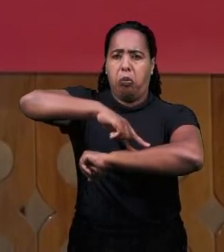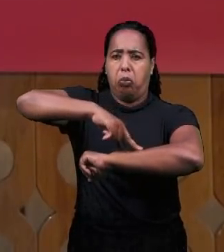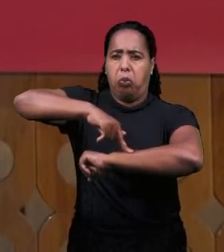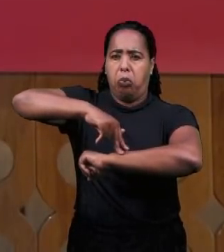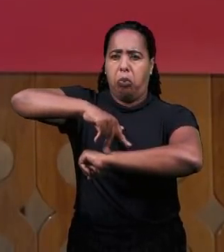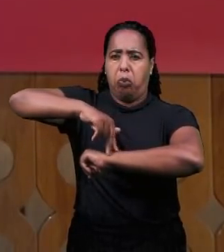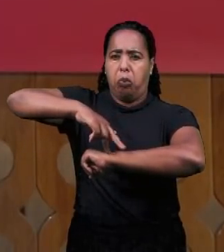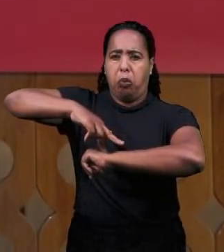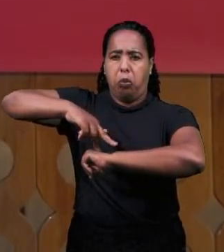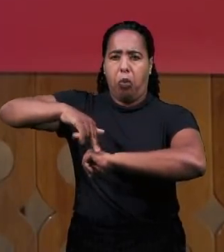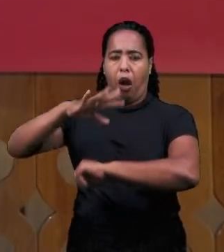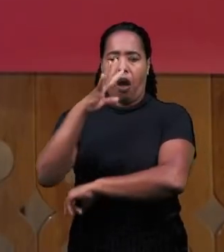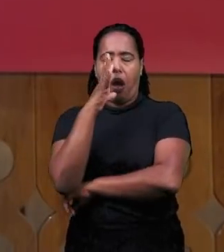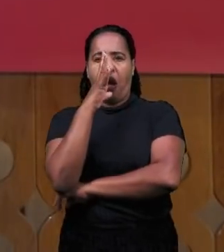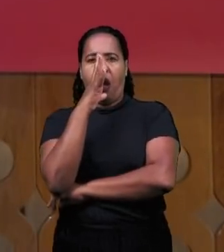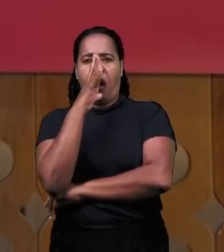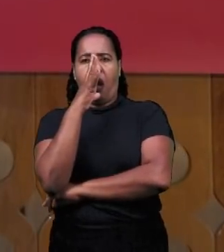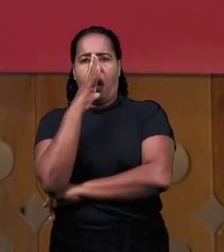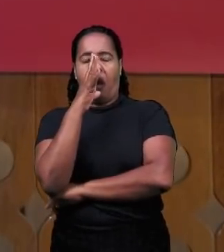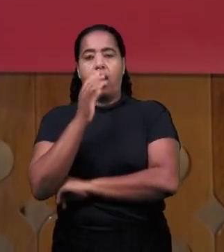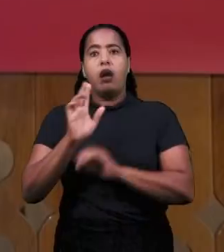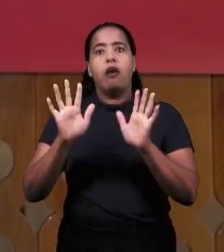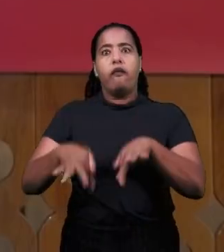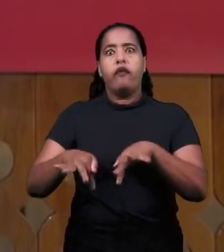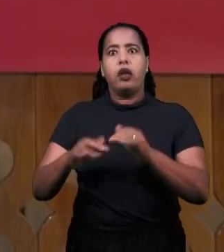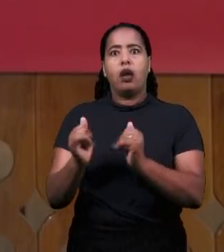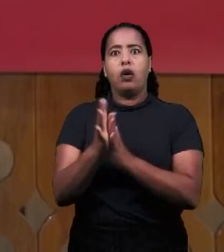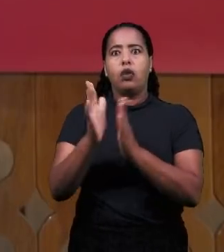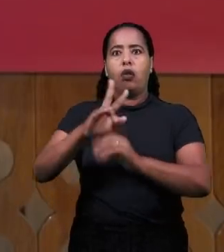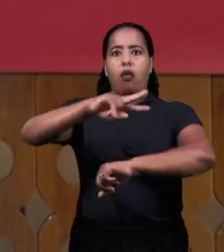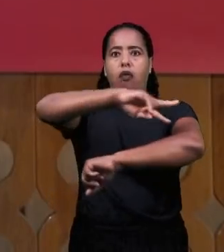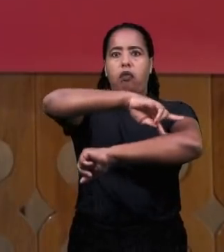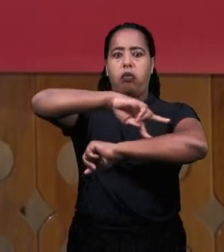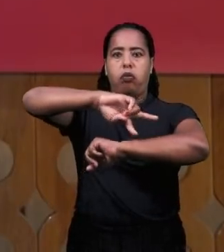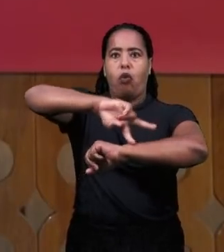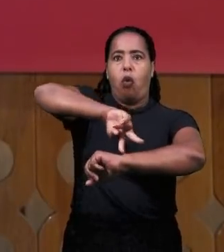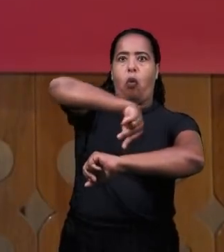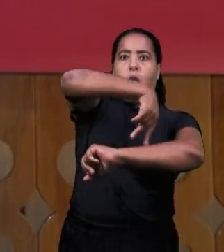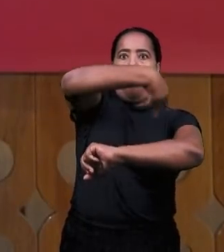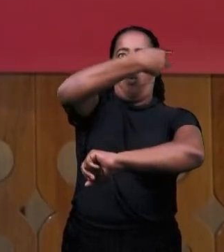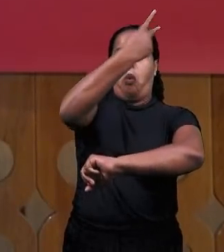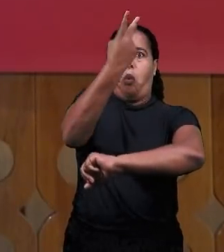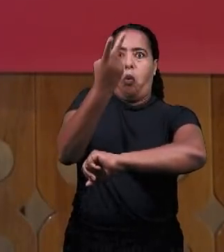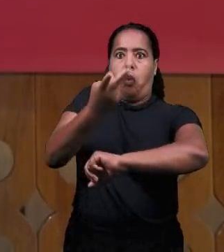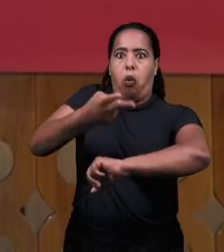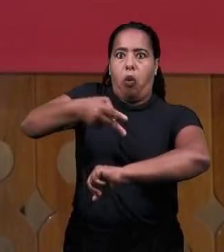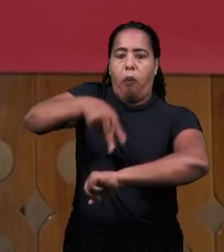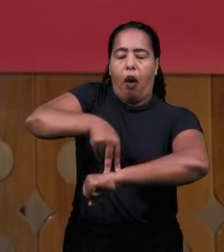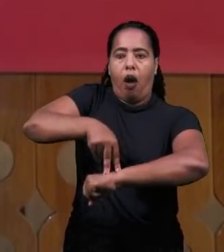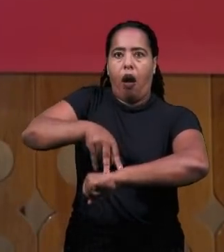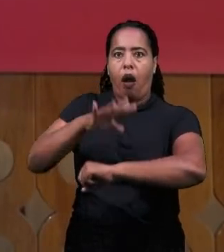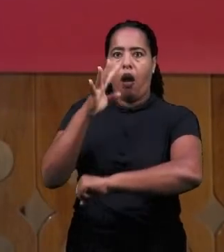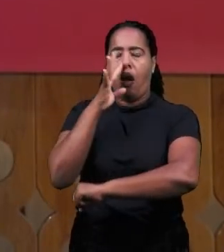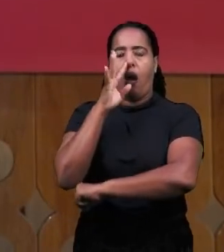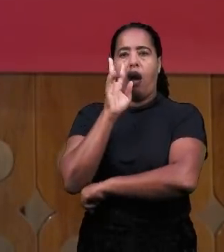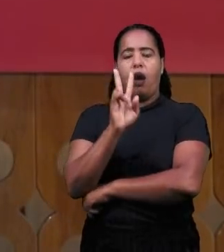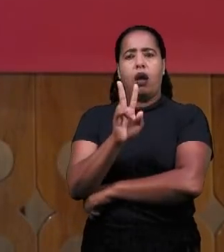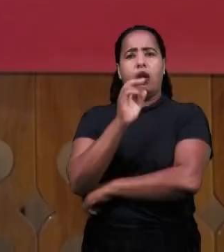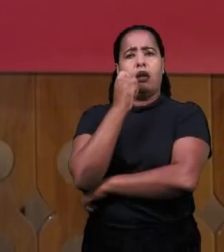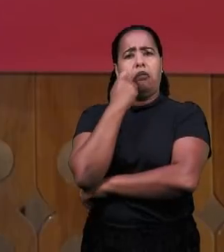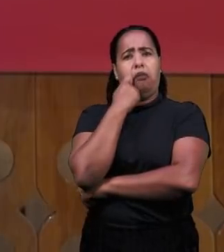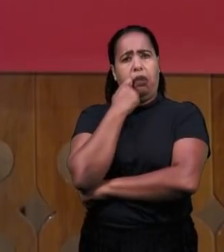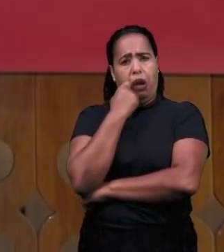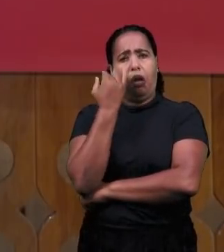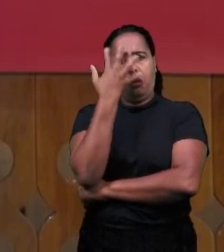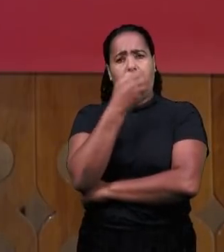Eu fiquei impressionado com aquilo. E ele terminou o louvor dando um salto mortal, caiu na frente do púlpito e todo mundo veio abaixo. Eu pergunto, tá bonito? Tá bonito.